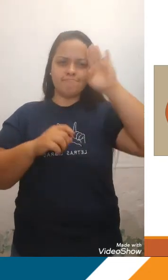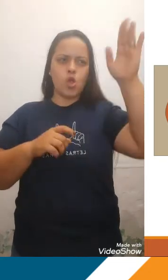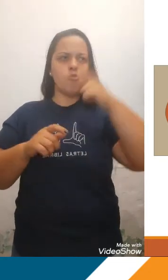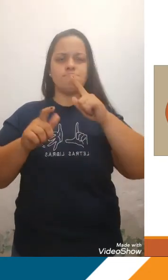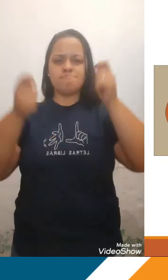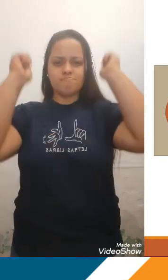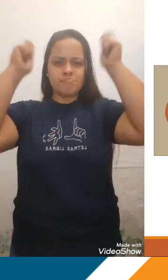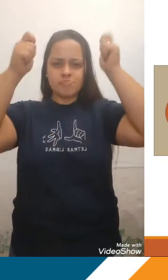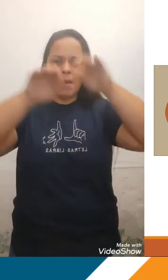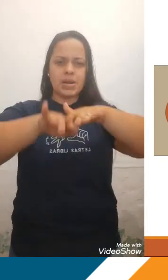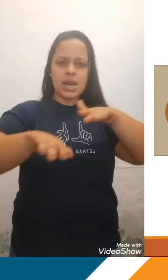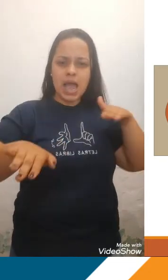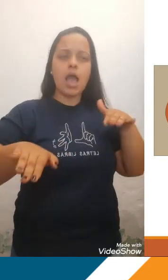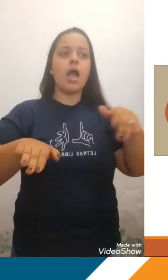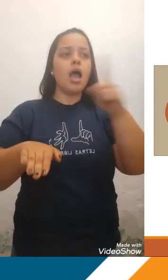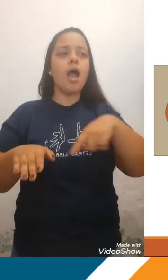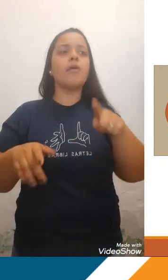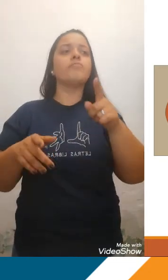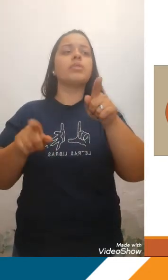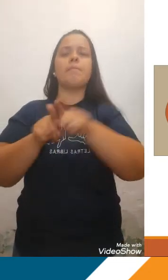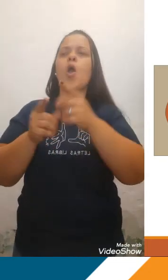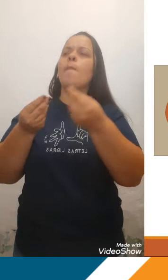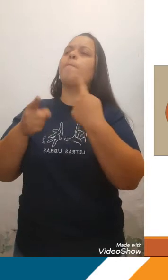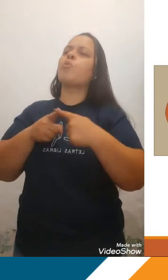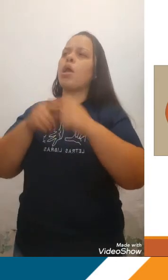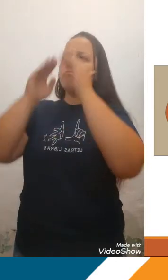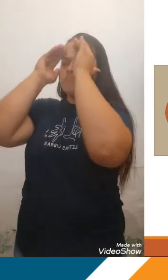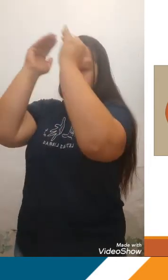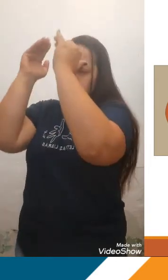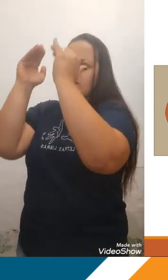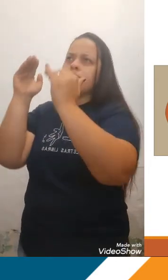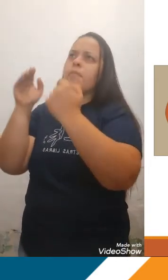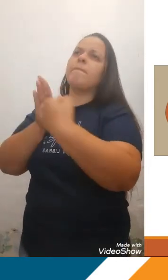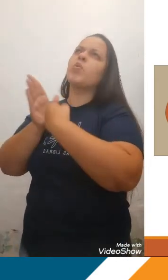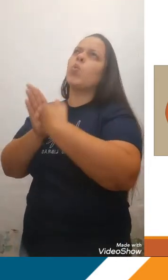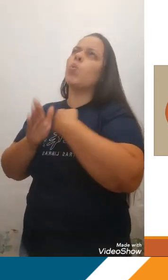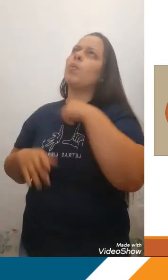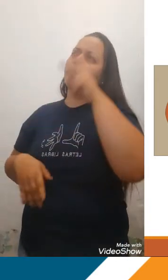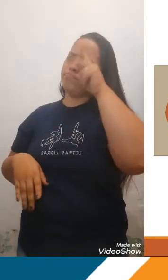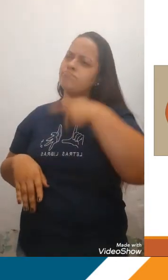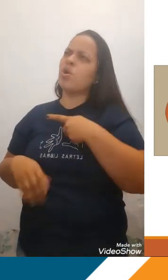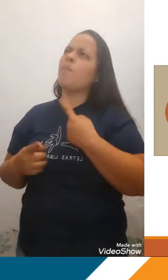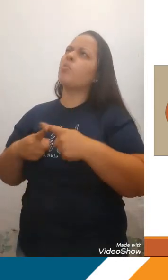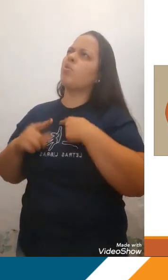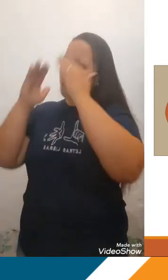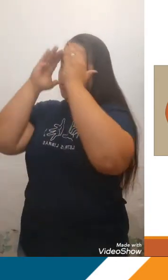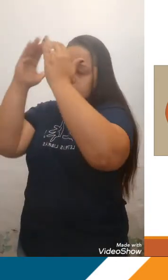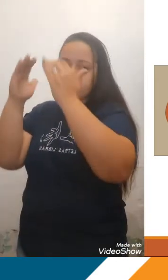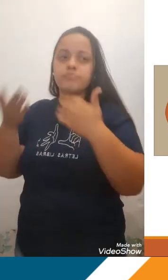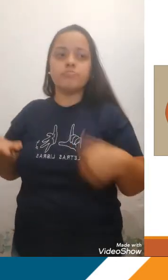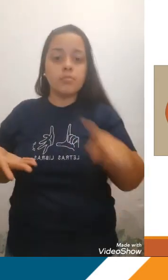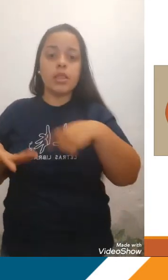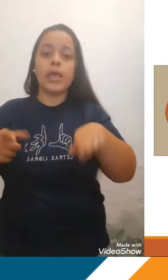na medida em que vão questionar os próprios laços de submissão. Essas revoltas questionarão as estruturas